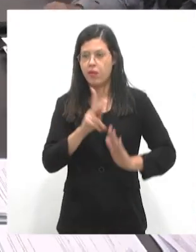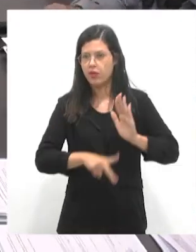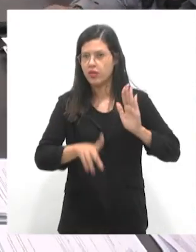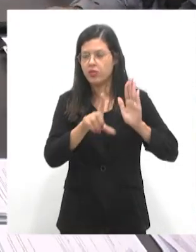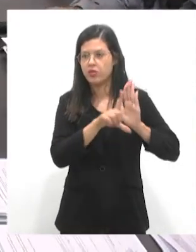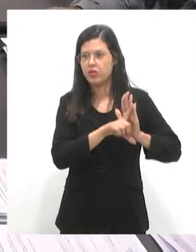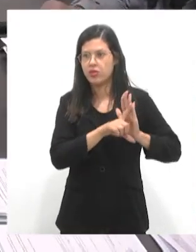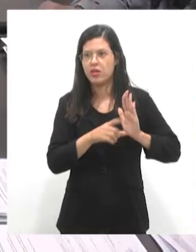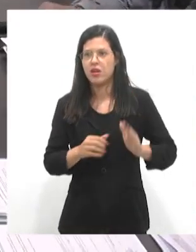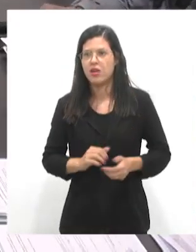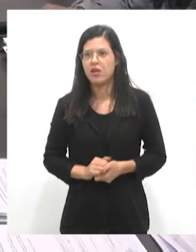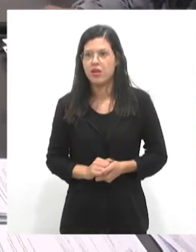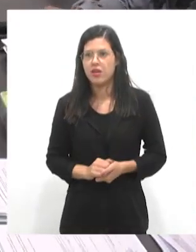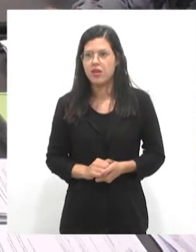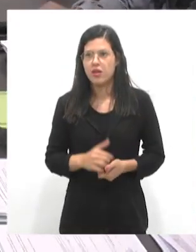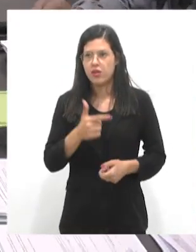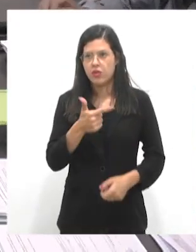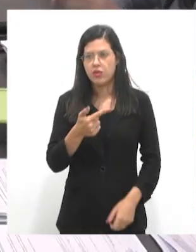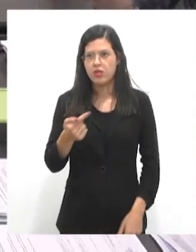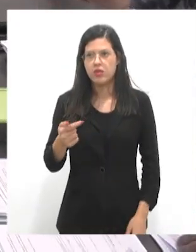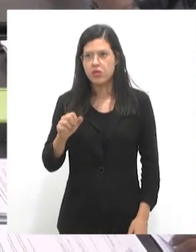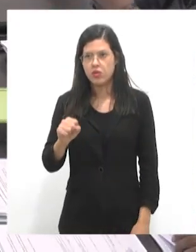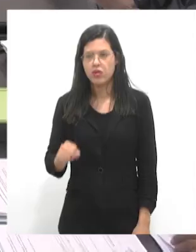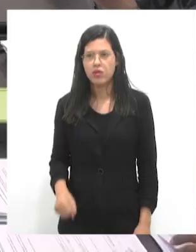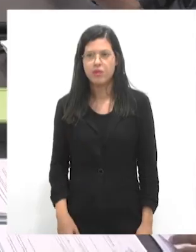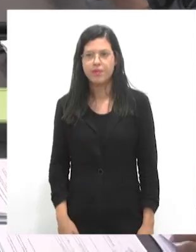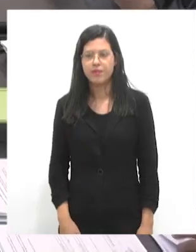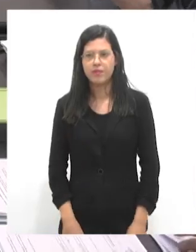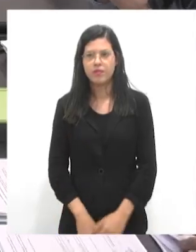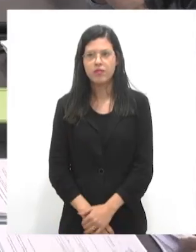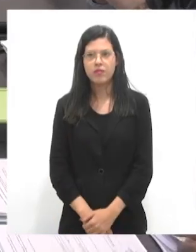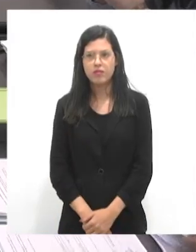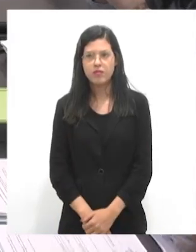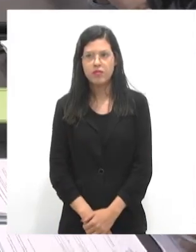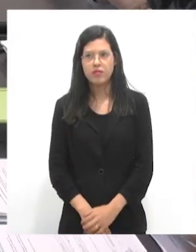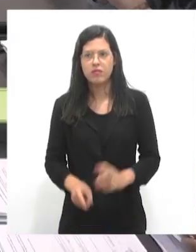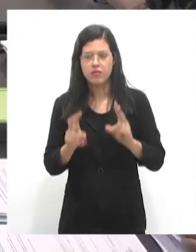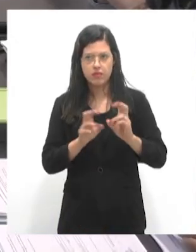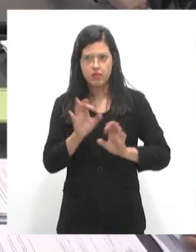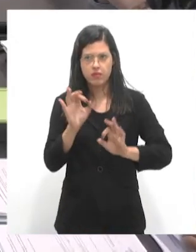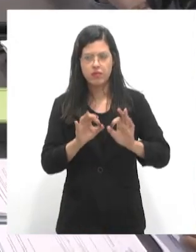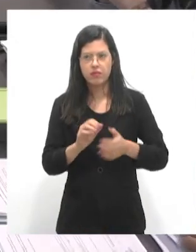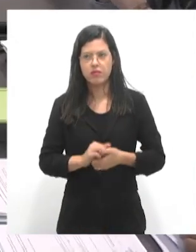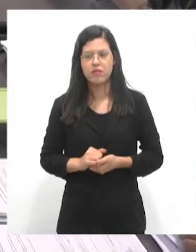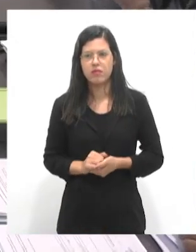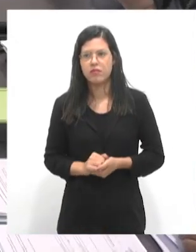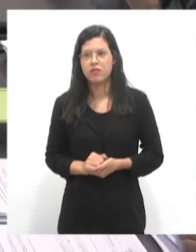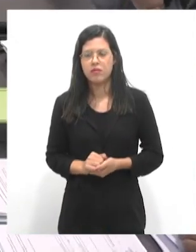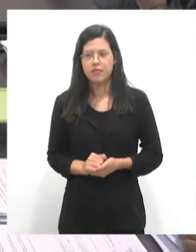lei 1278 de 23. Questão de ordem. Questão de ordem. Deputado Luiz Paulo. Senhor presidente,